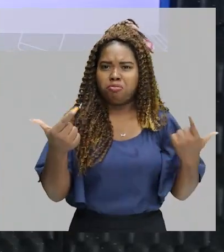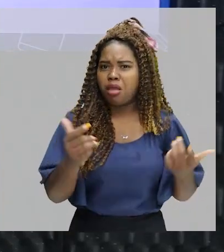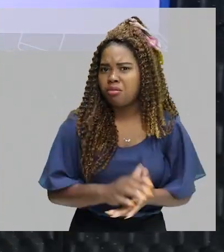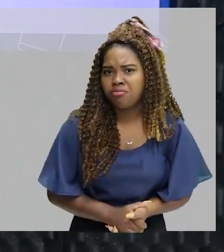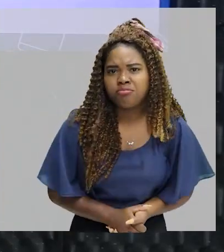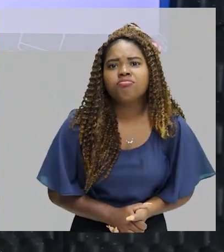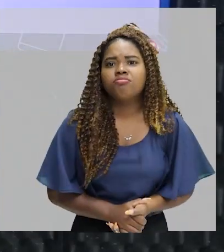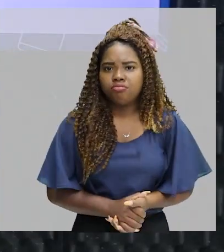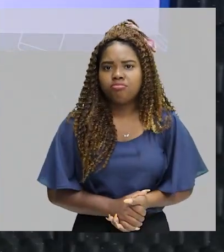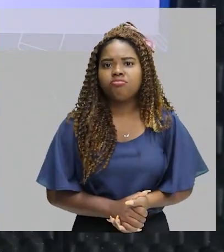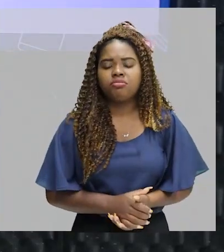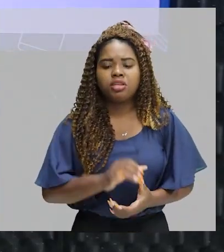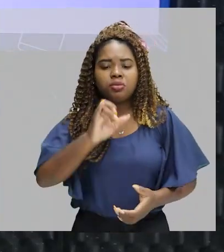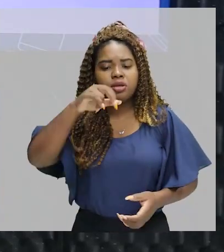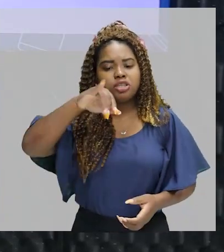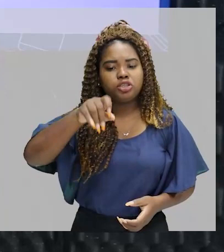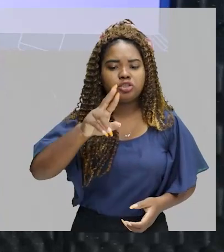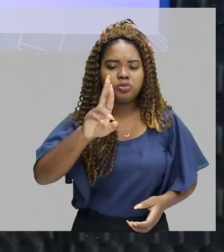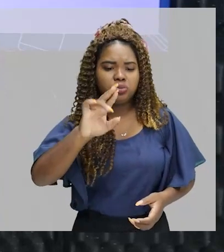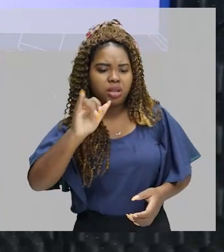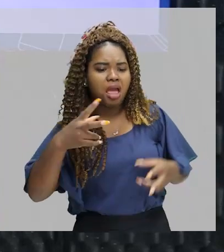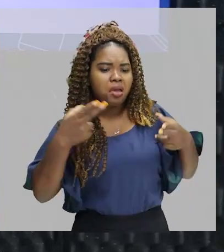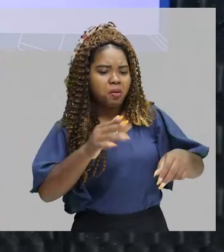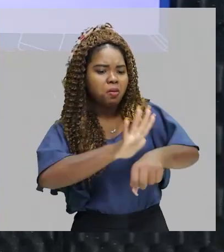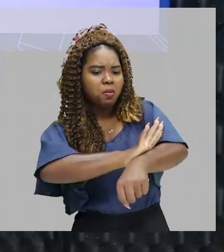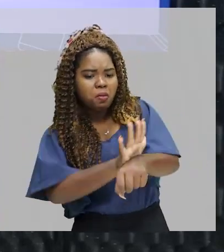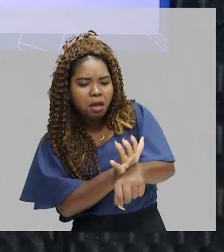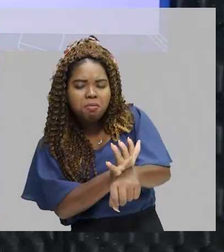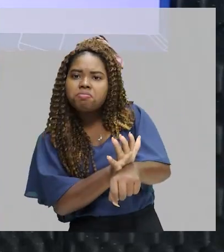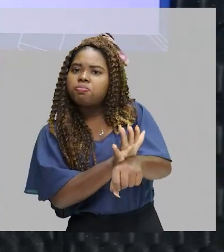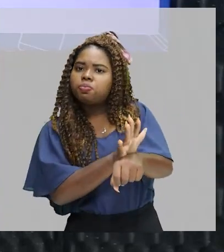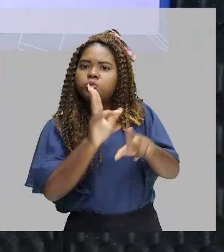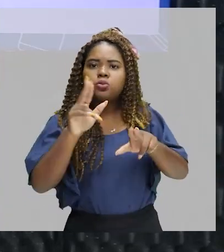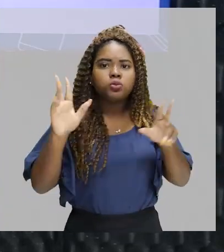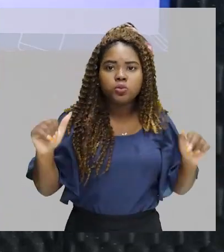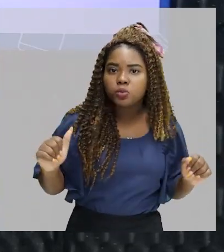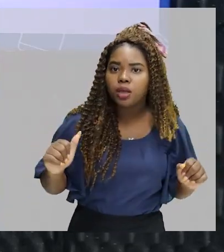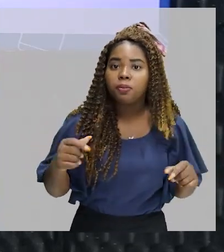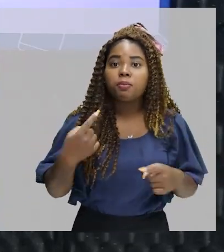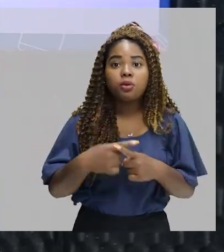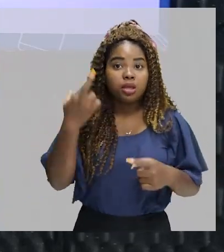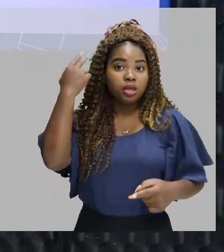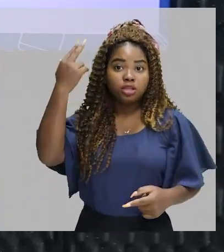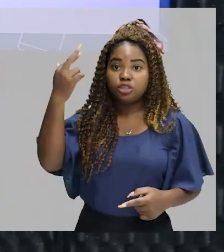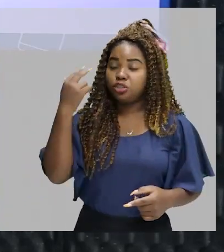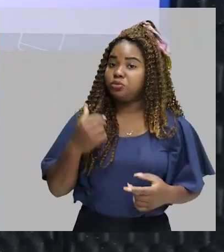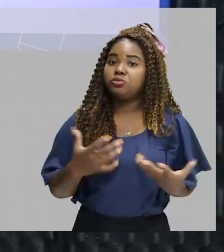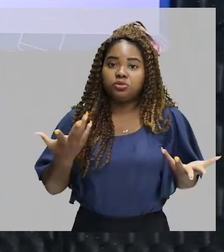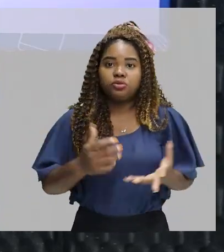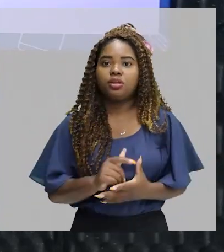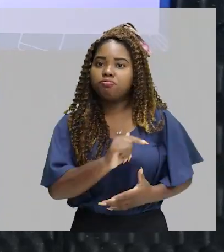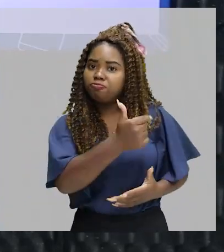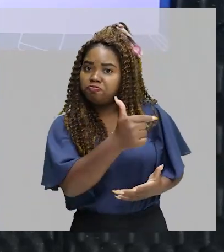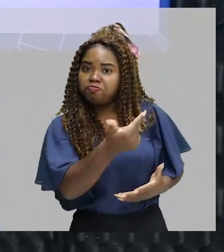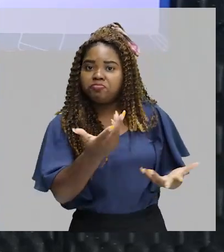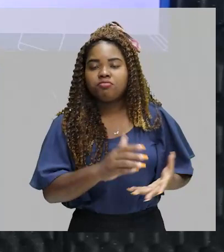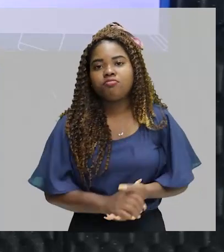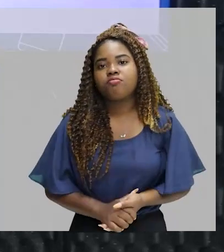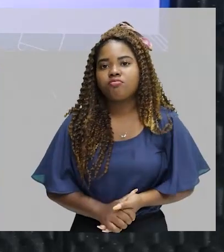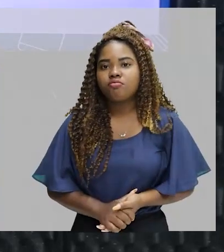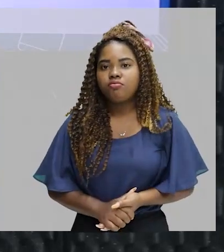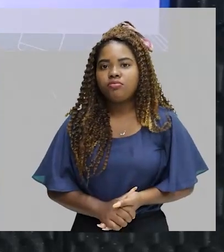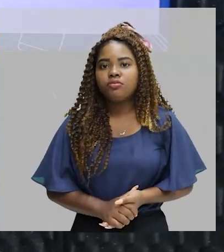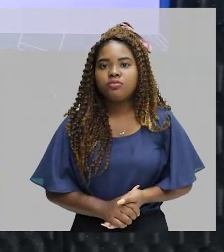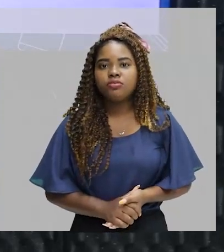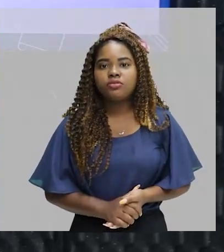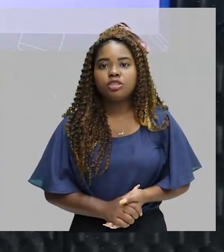um branco seja considerado um ato racista, por conta da construção histórica e social do preconceito. Igualmente, não são tratados os brancos